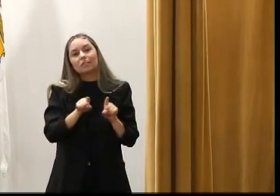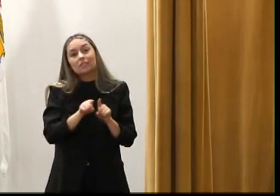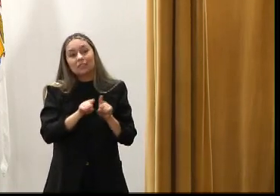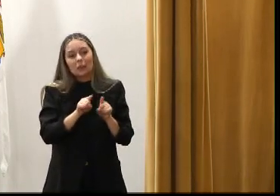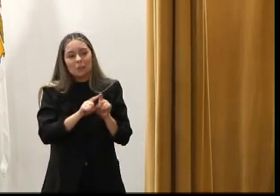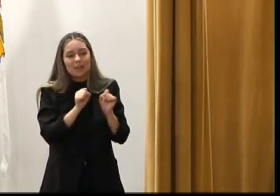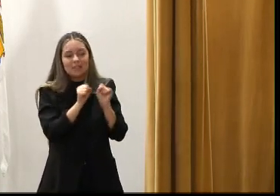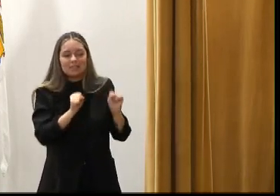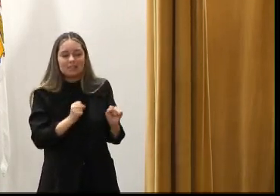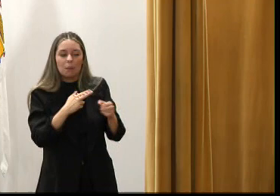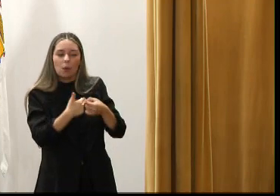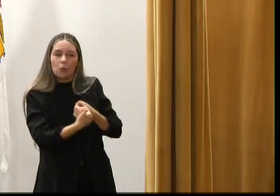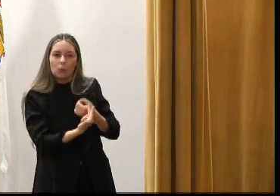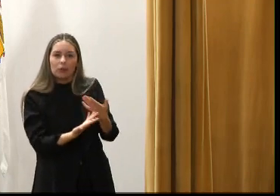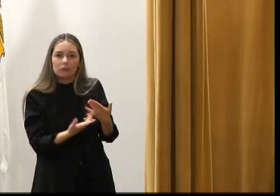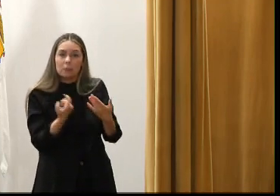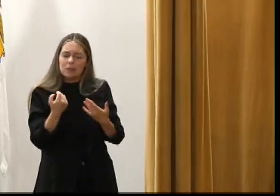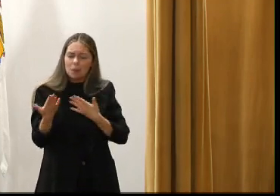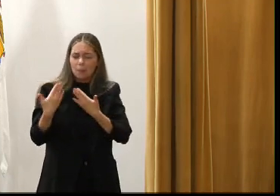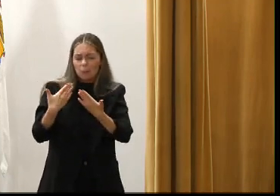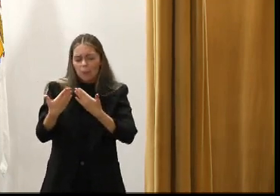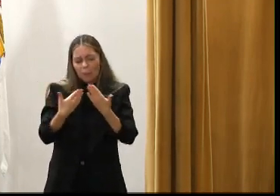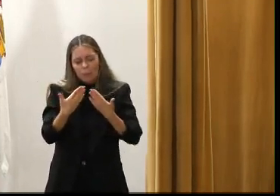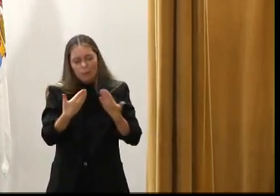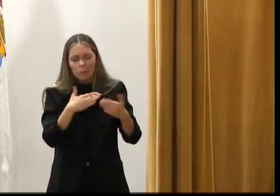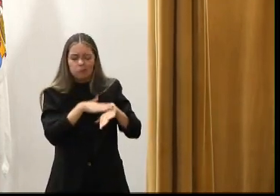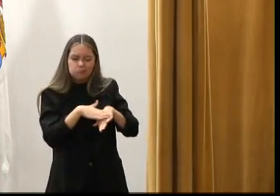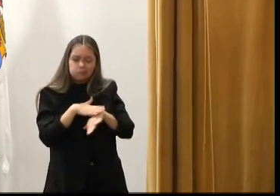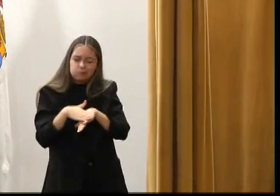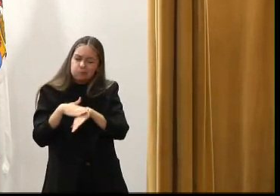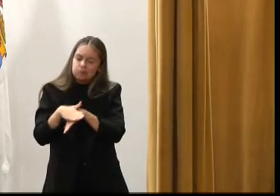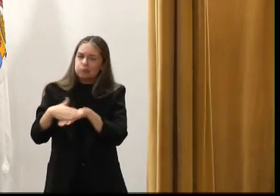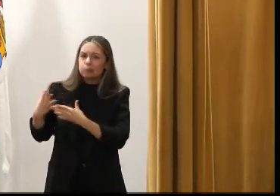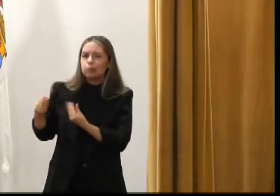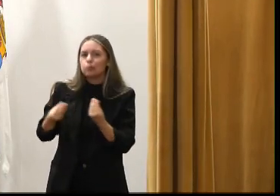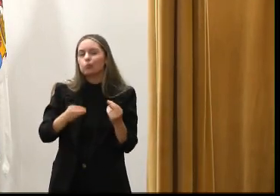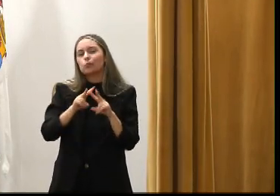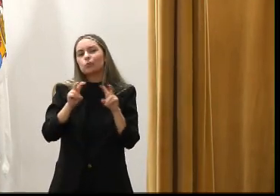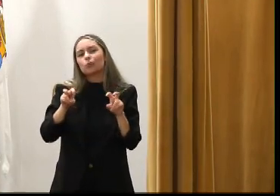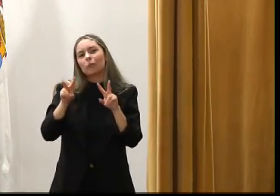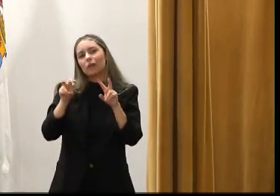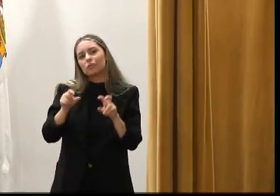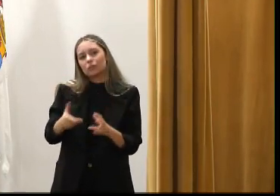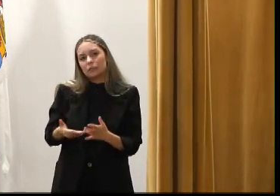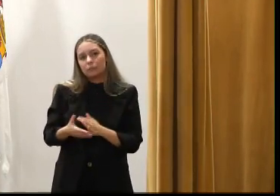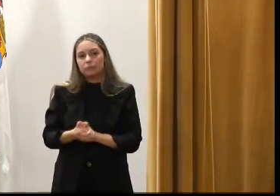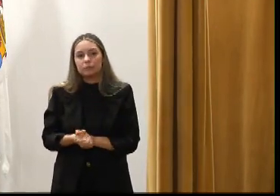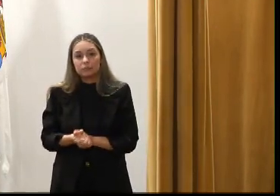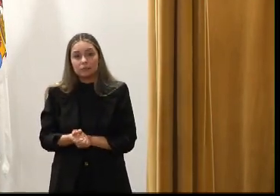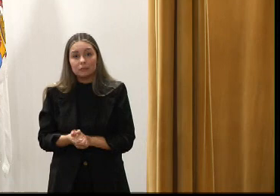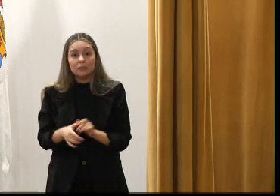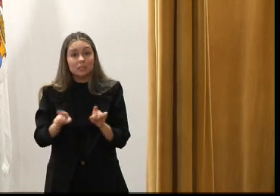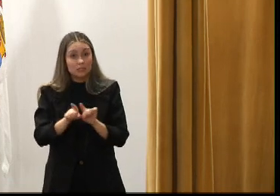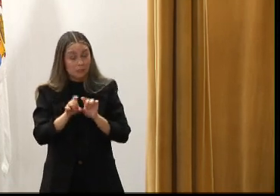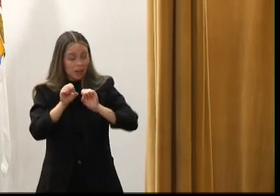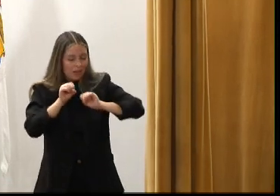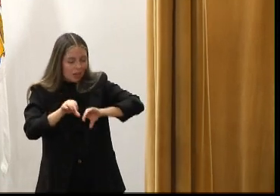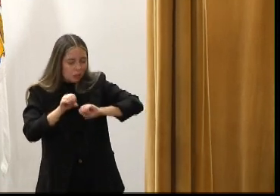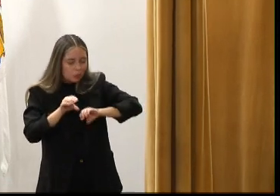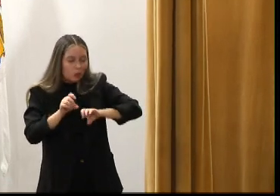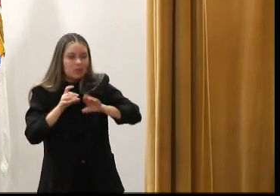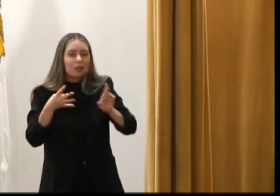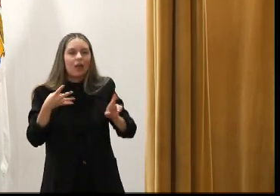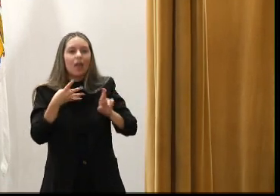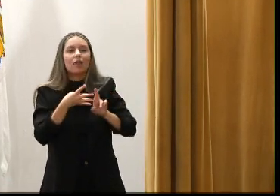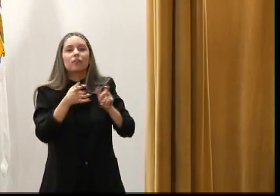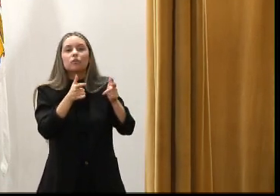que dialogar, conversar tá, muito sobre essas questões. Tá? Educação baseada